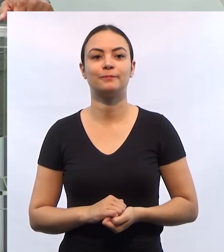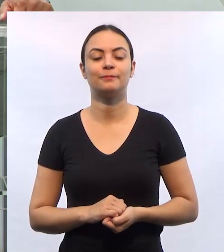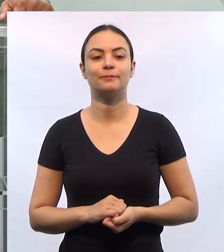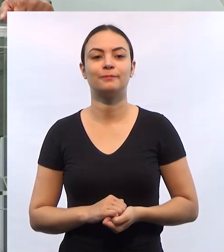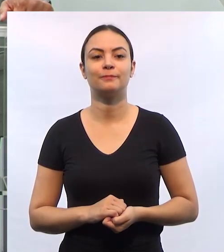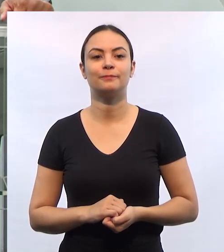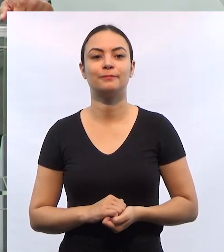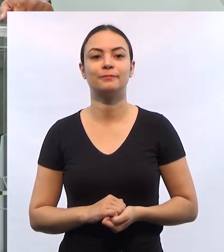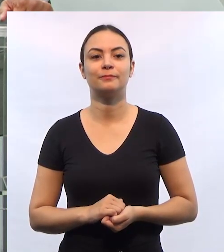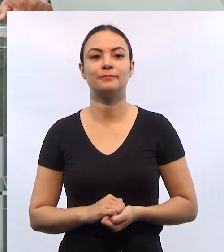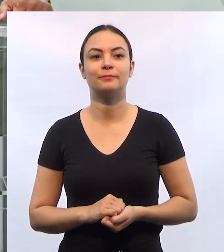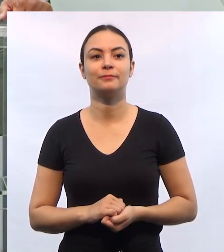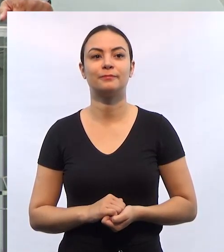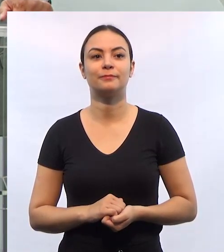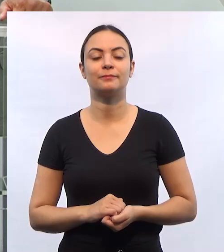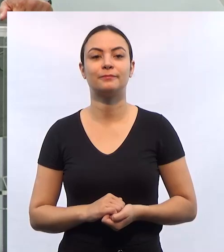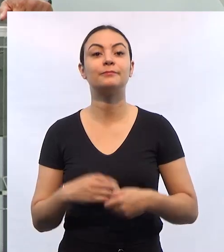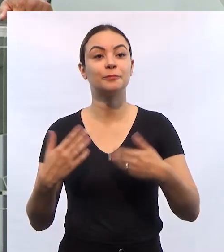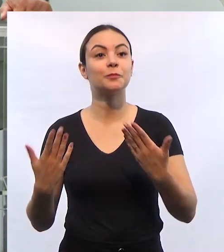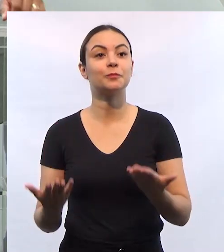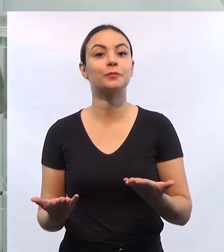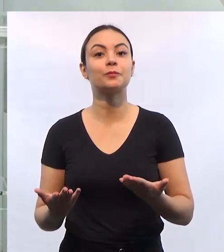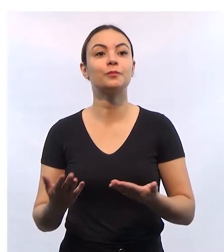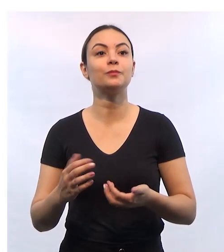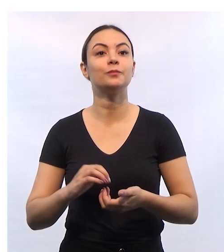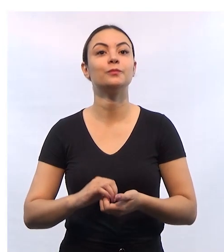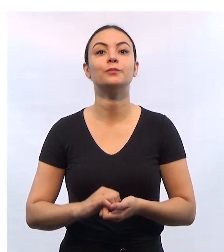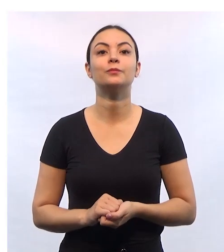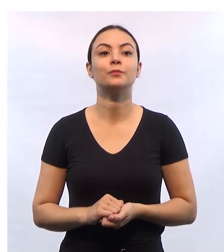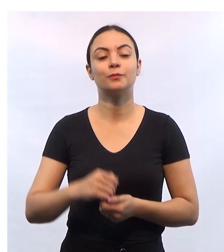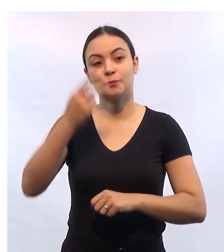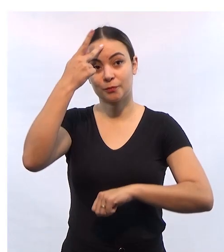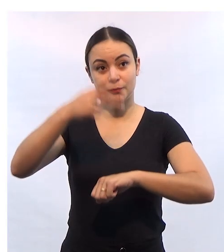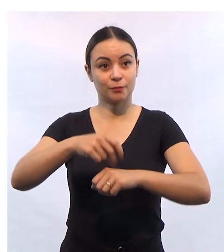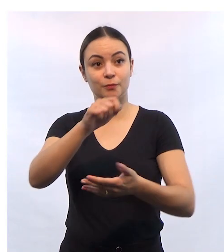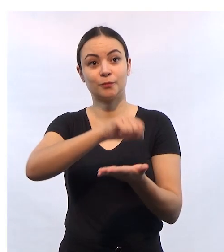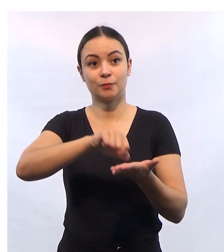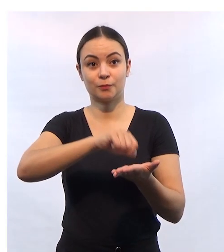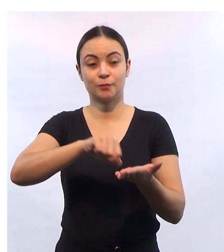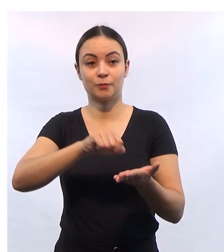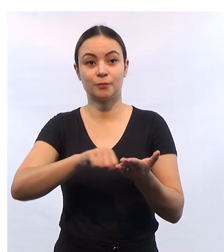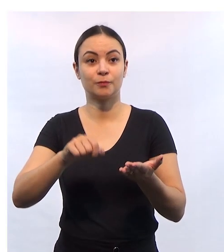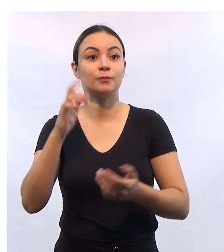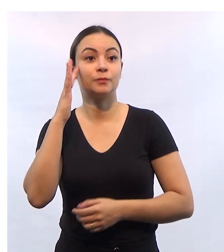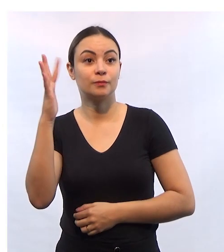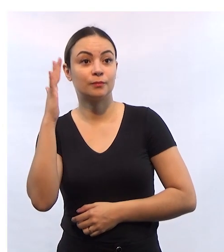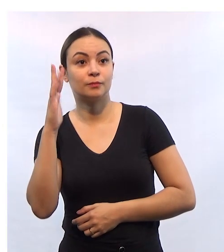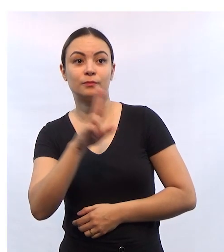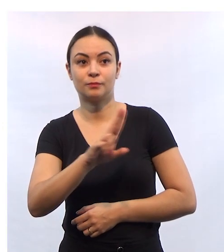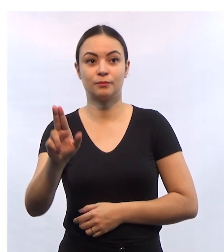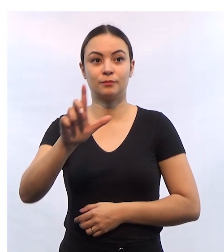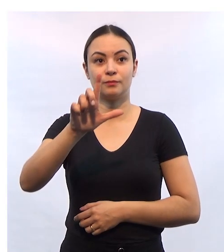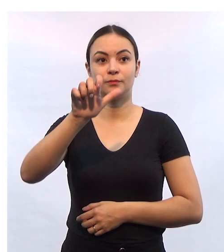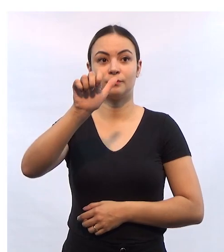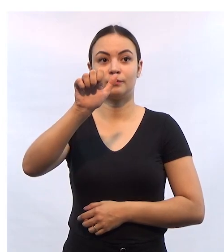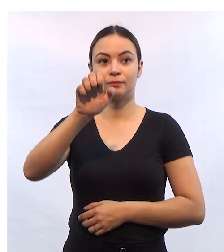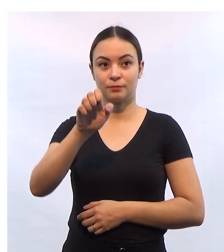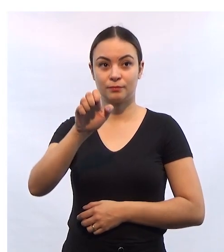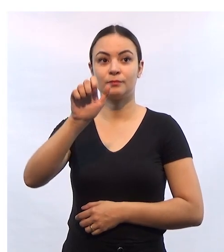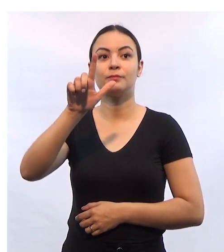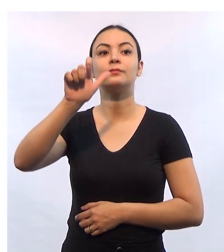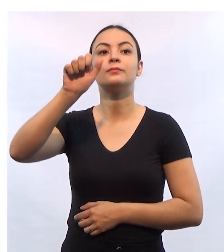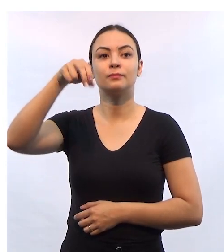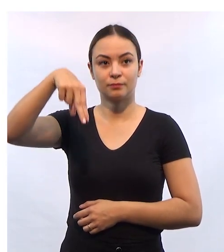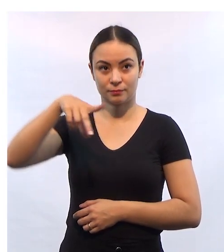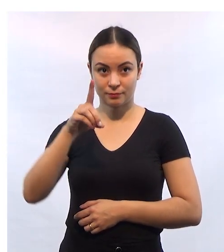teoria sistêmica. Entenda bem isso. Olha lá, ó. Leland Bradford, né, ó, coordenador de um livro,